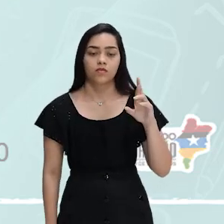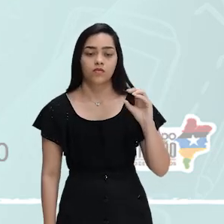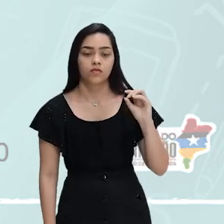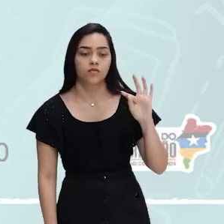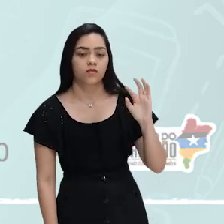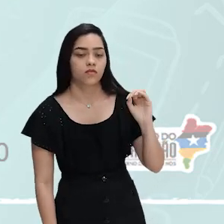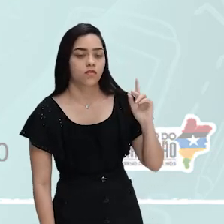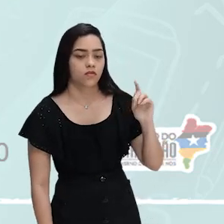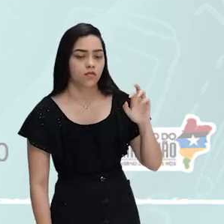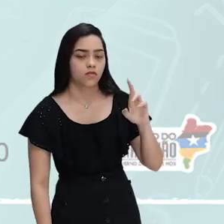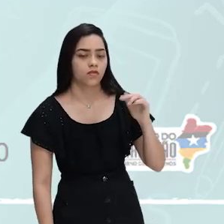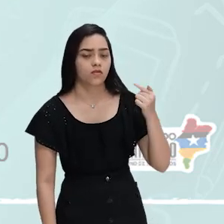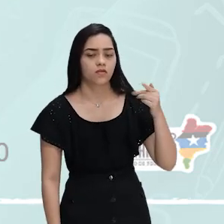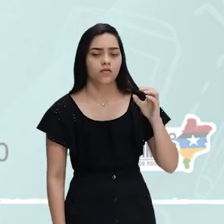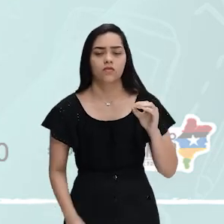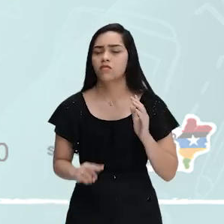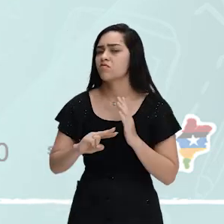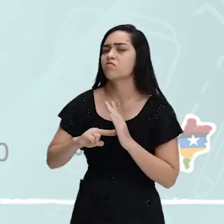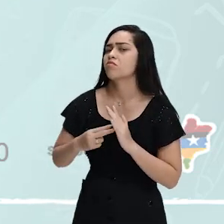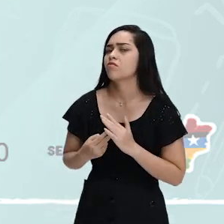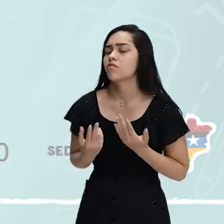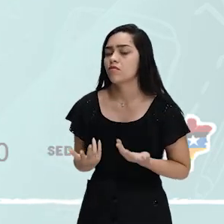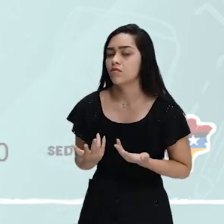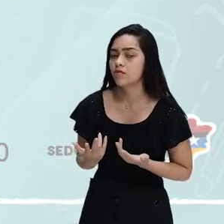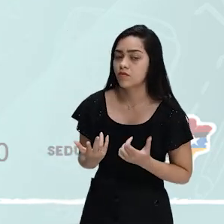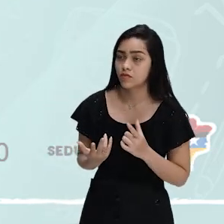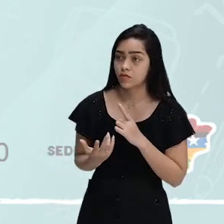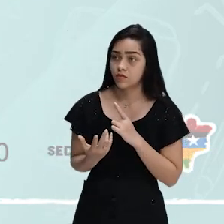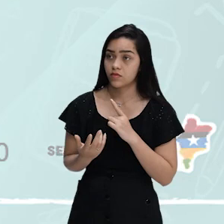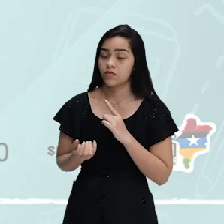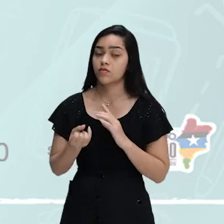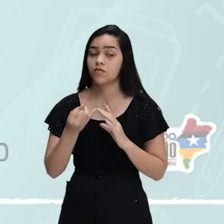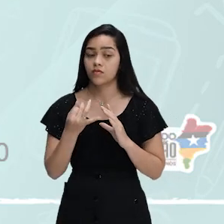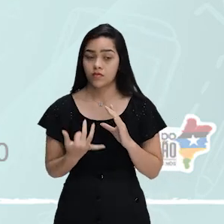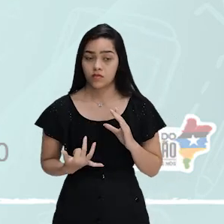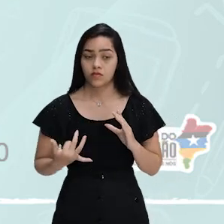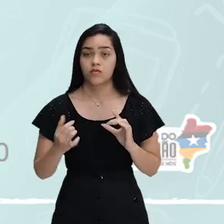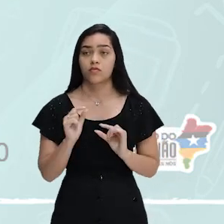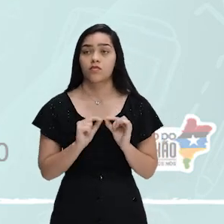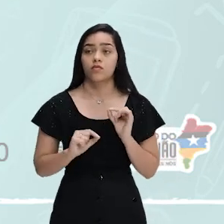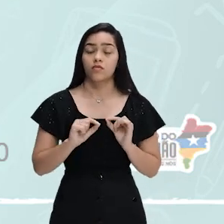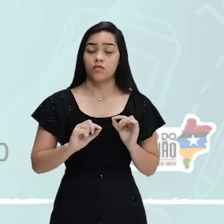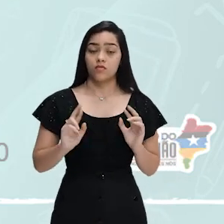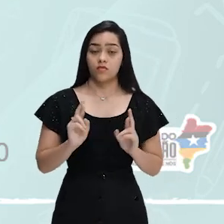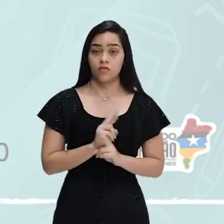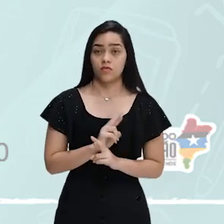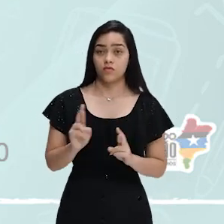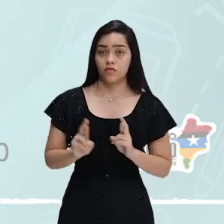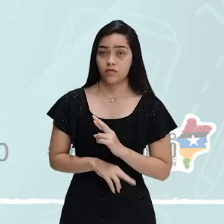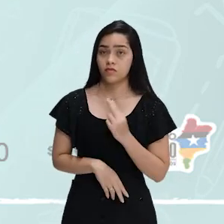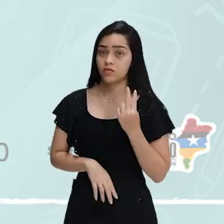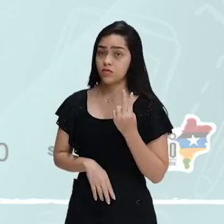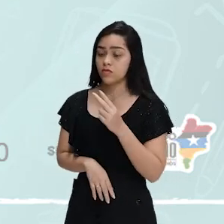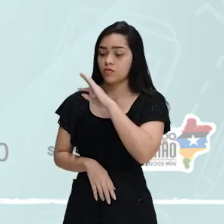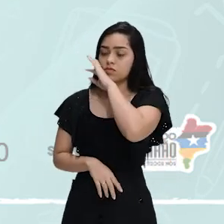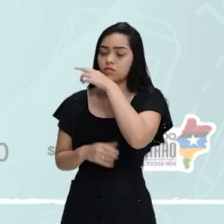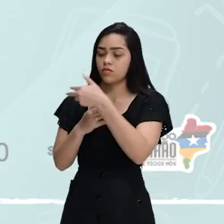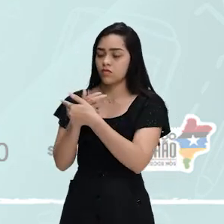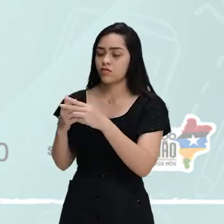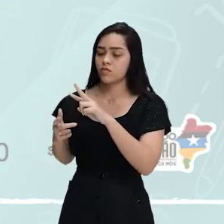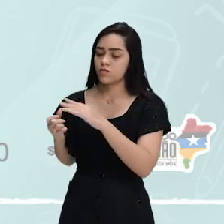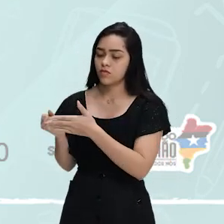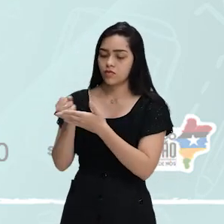O que é a protocooperação? Ela tem essa característica. É uma relação em que os dois indivíduos vão se